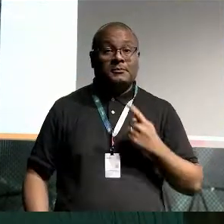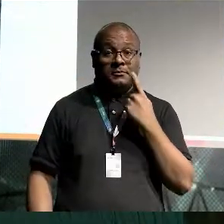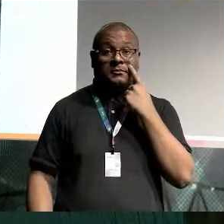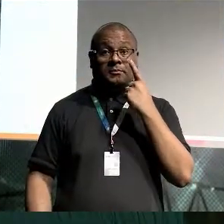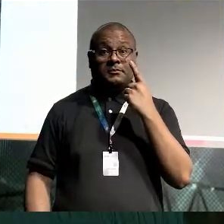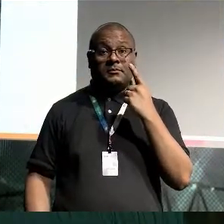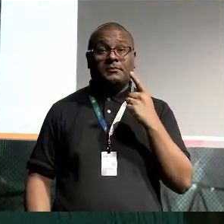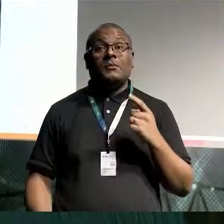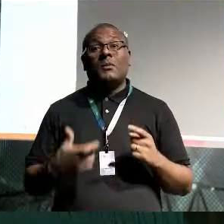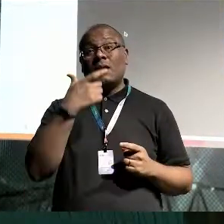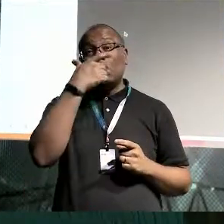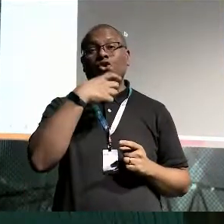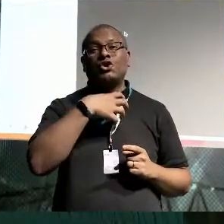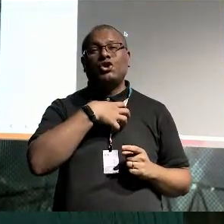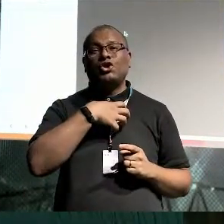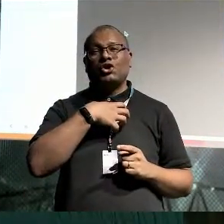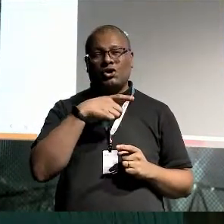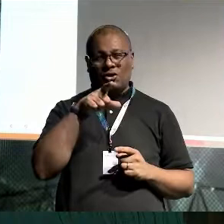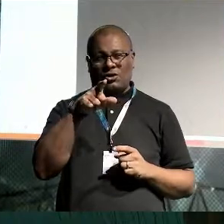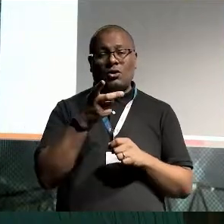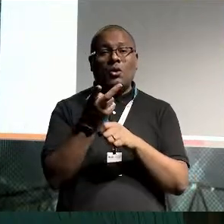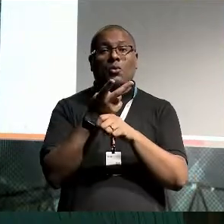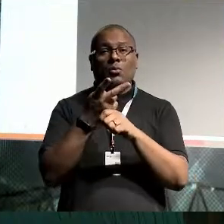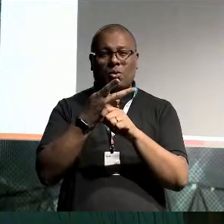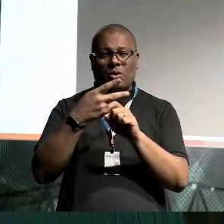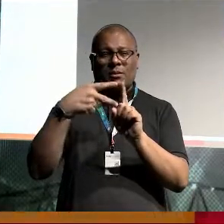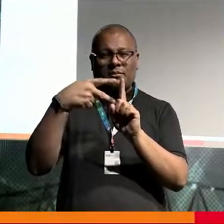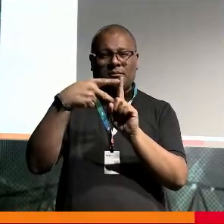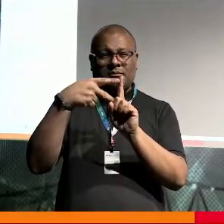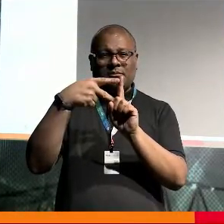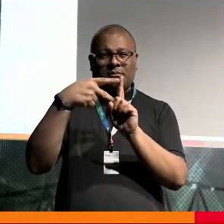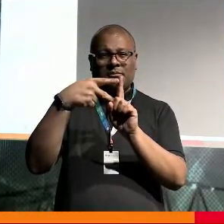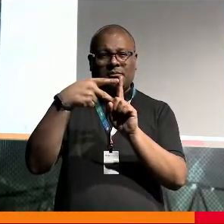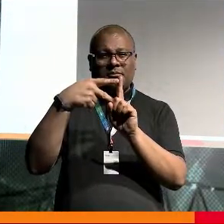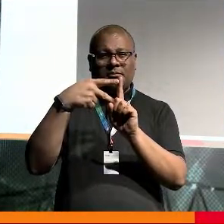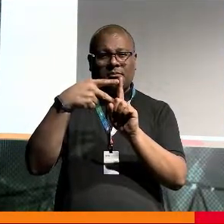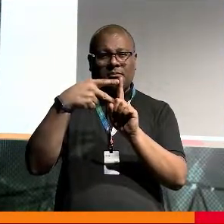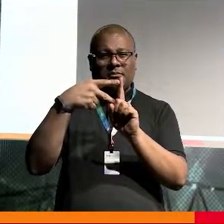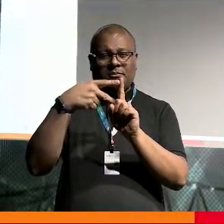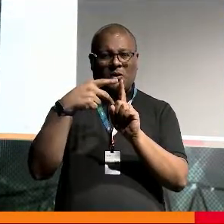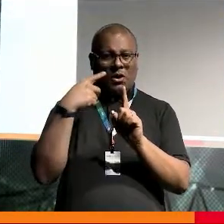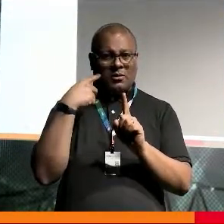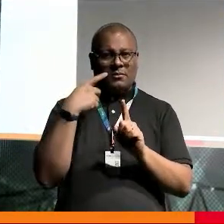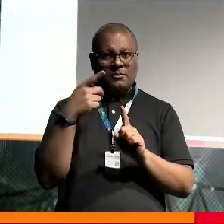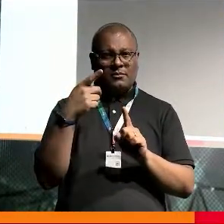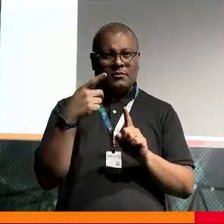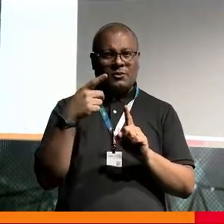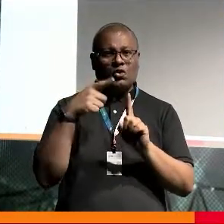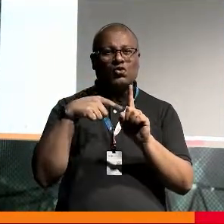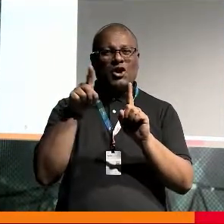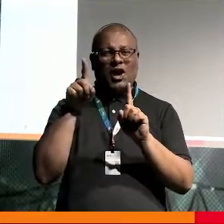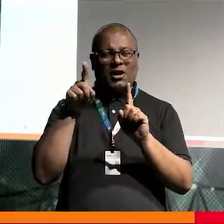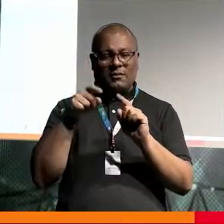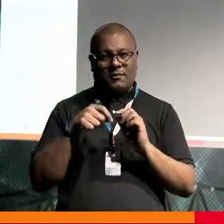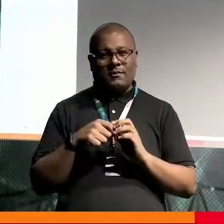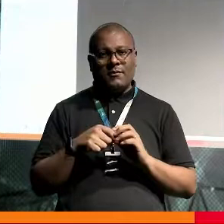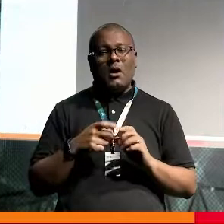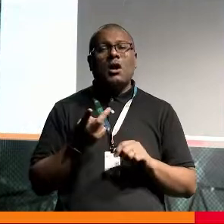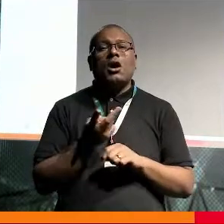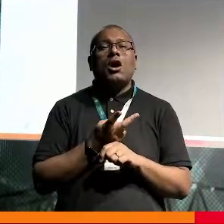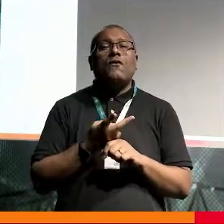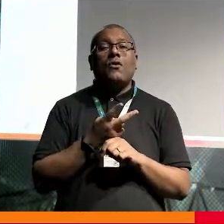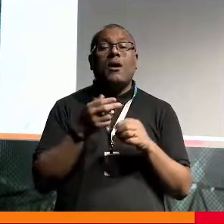Ó, a carinha dele é essa aqui. Se vocês entrarem no App Store, é um check assim, tá? Aí, o que eu tenho que fazer? Eu tenho